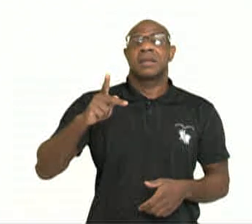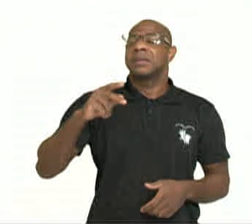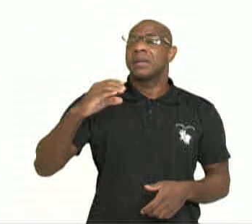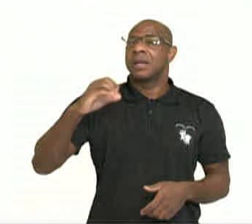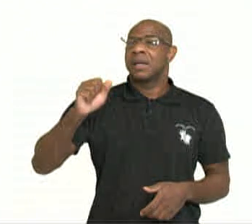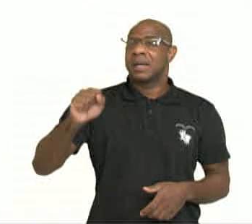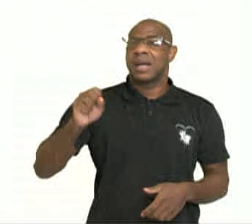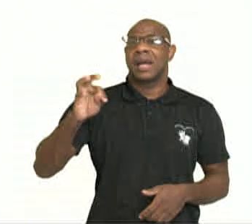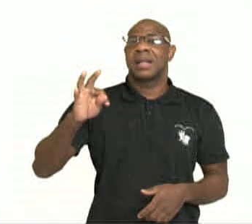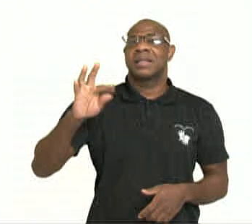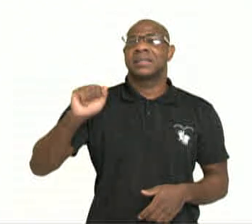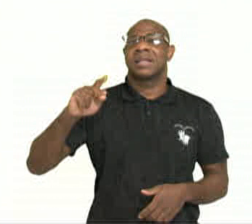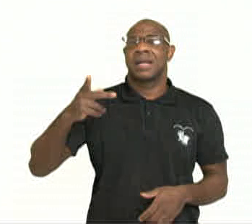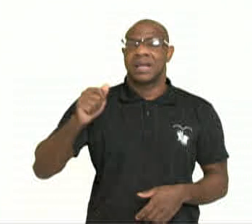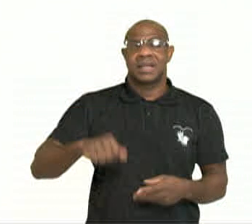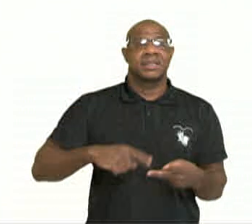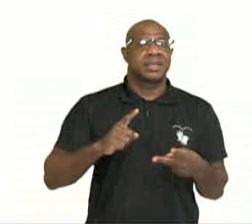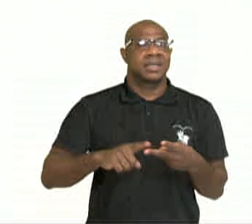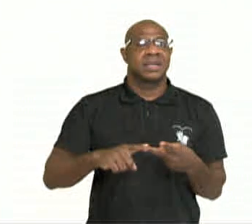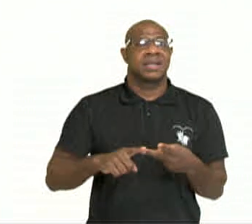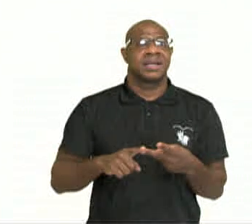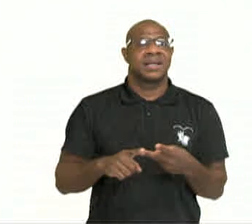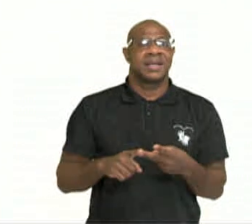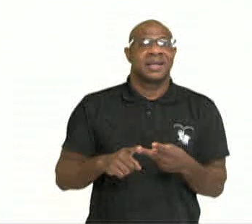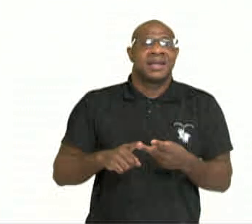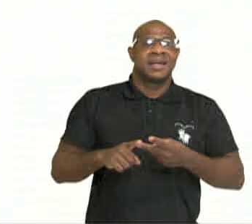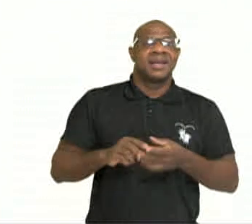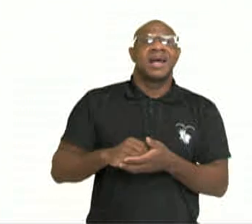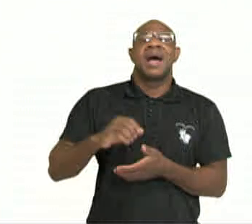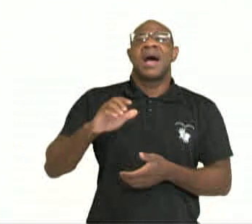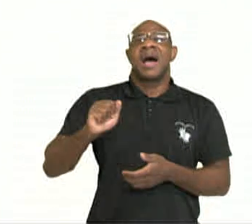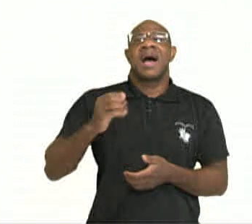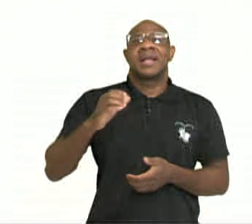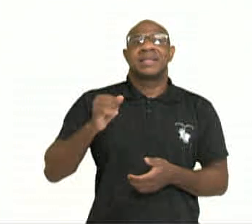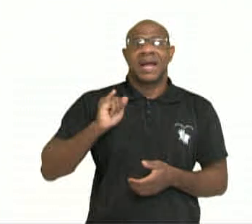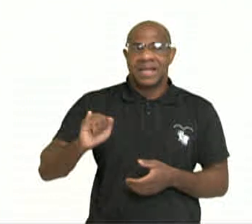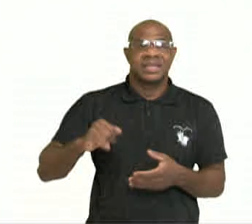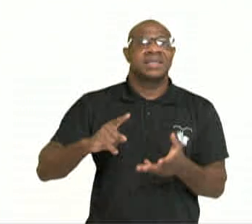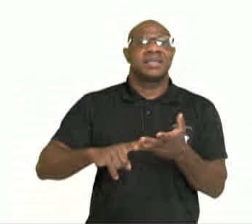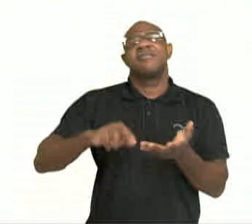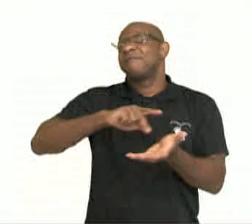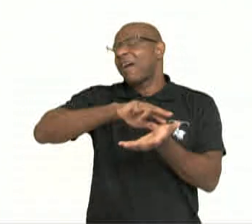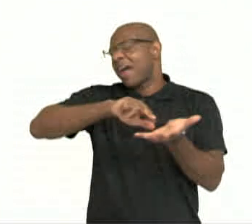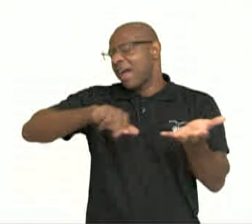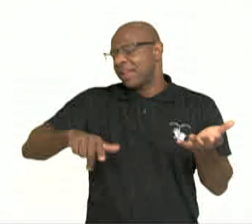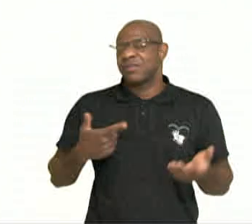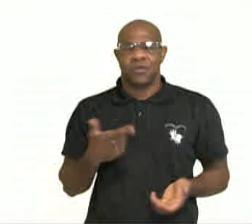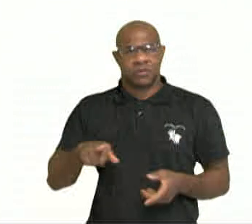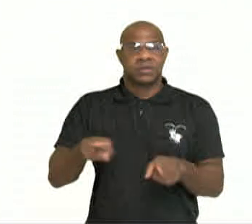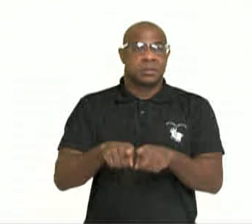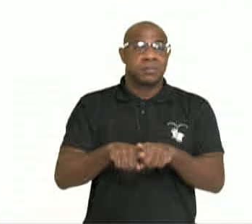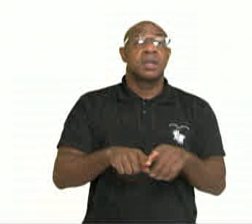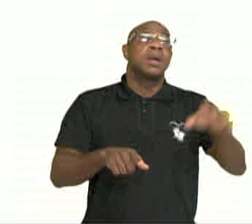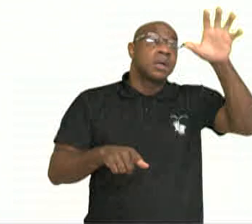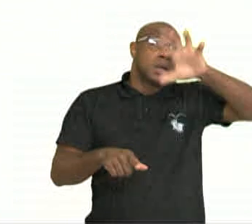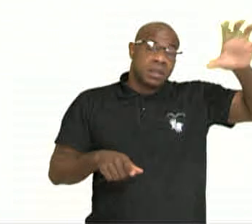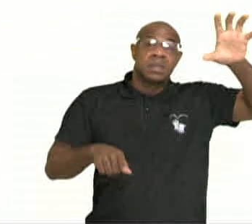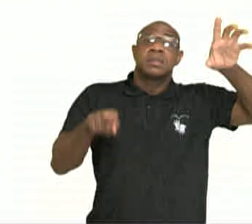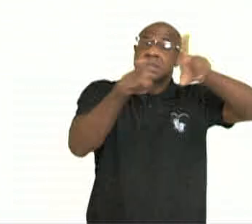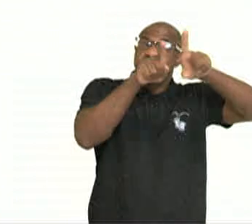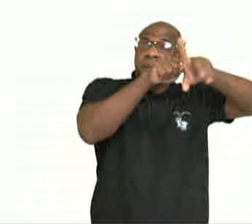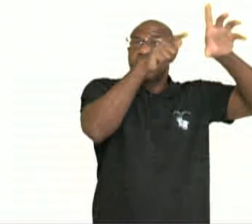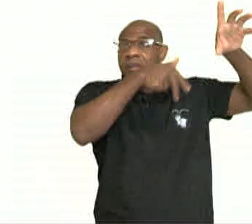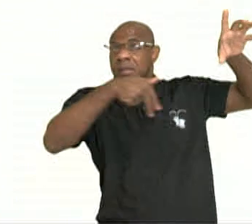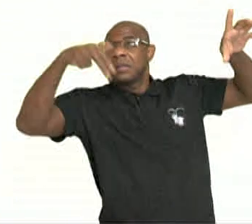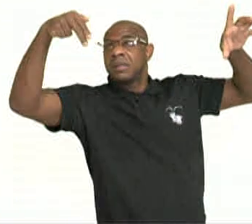da seringueira, o açaí e muitos outros. Além do Nordeste, então não é só na região norte do nosso